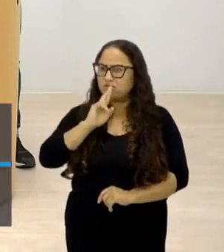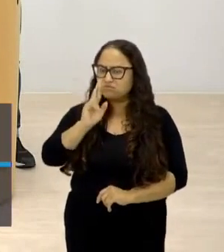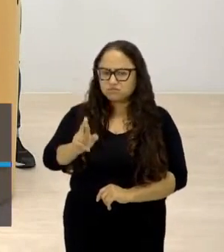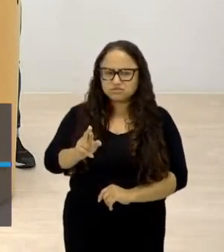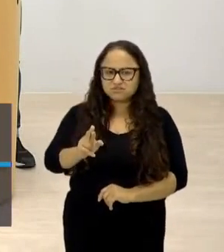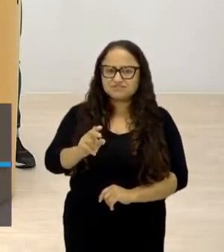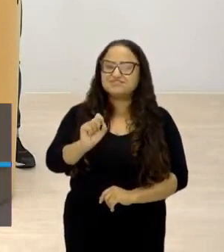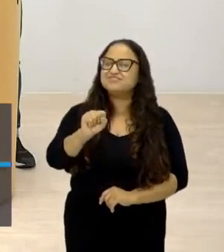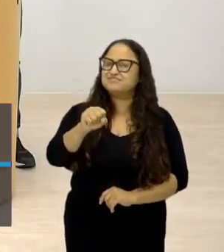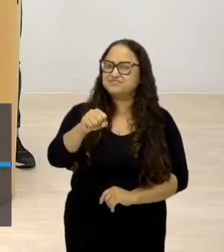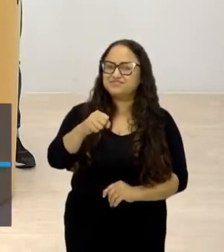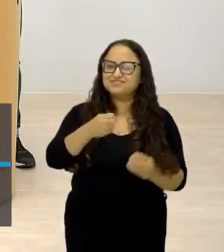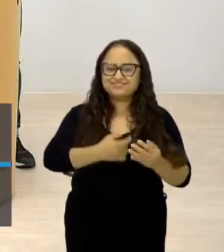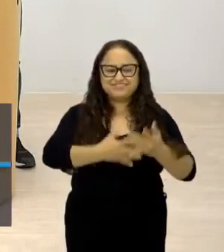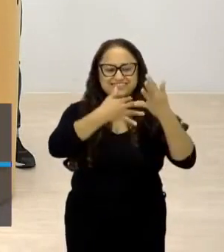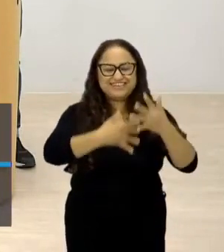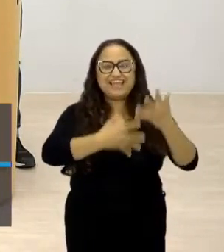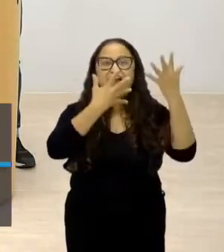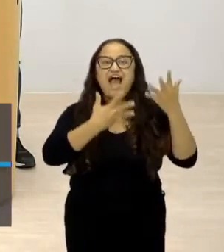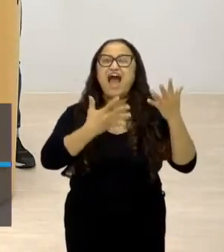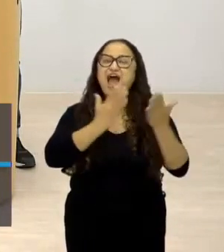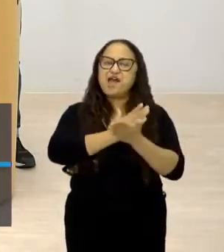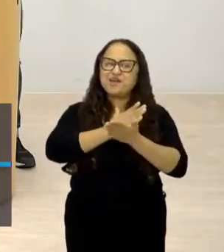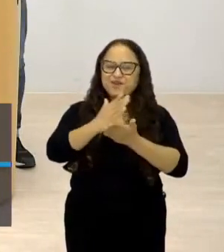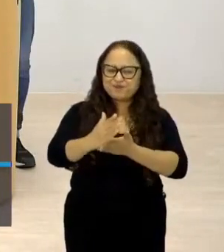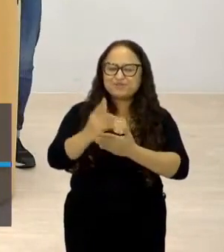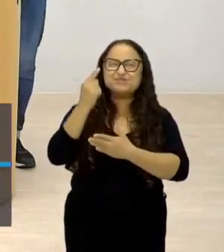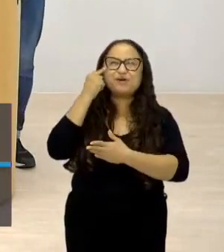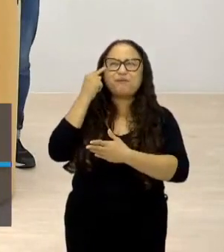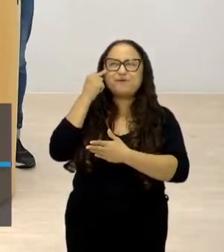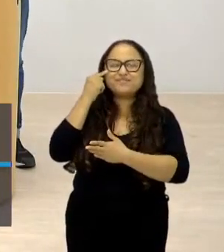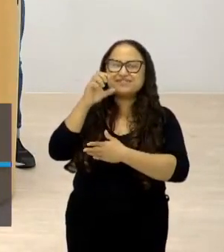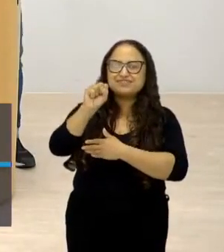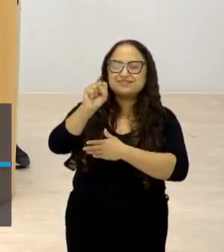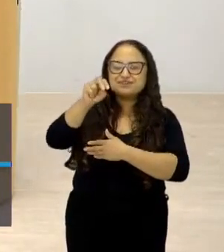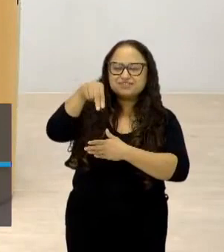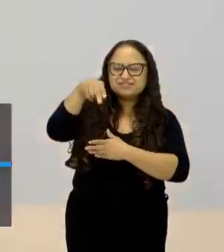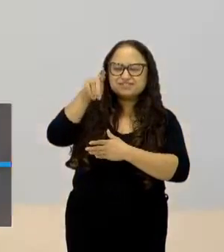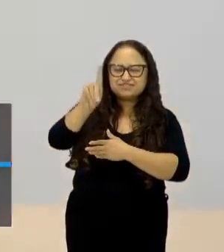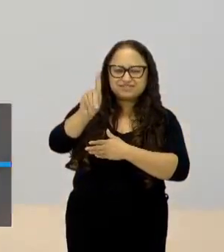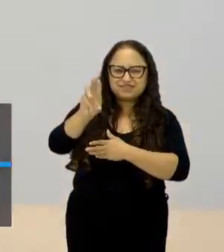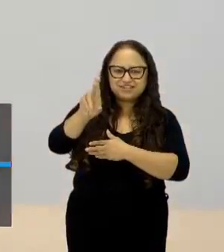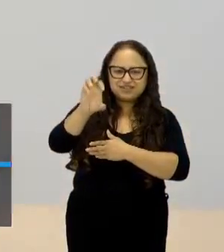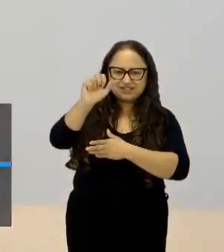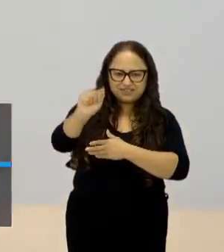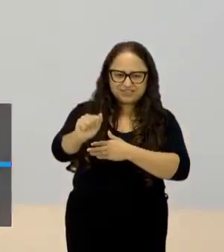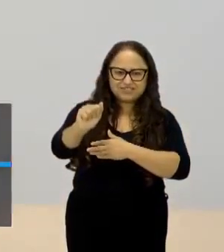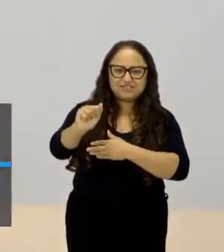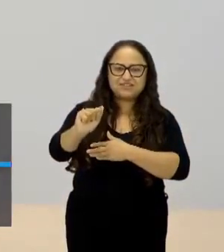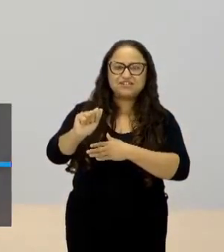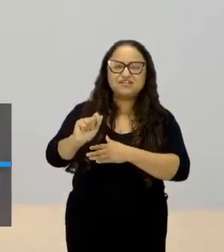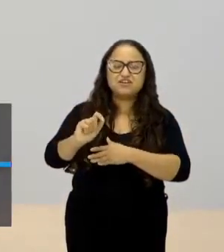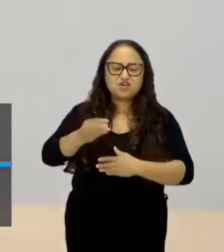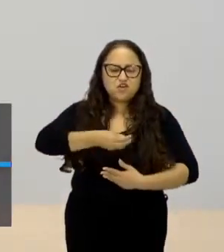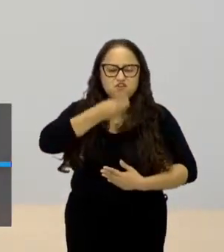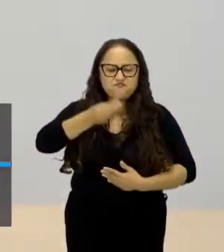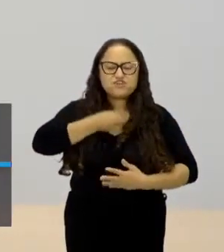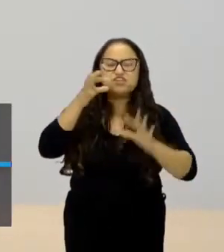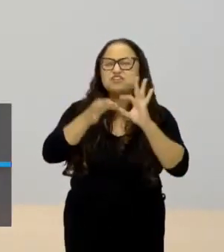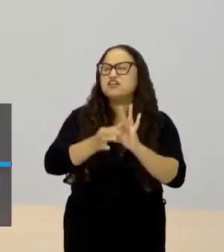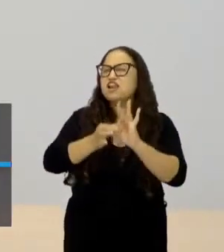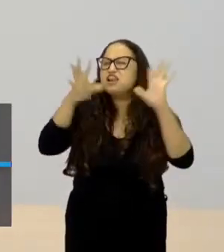subindo aqui, tá. Ó. Olha que bonito. Agora Olá, veio. Quem foi que mandou? Pro Sandra? Right to life,